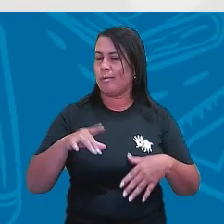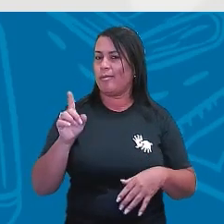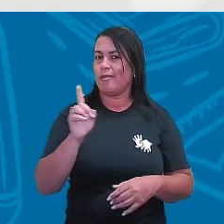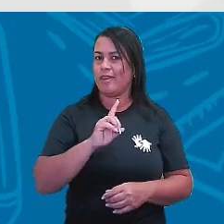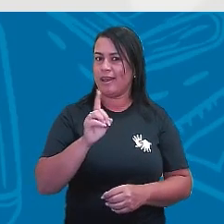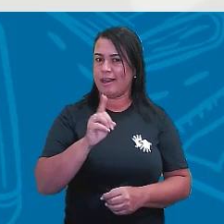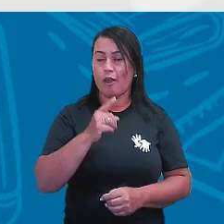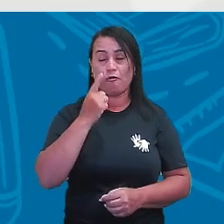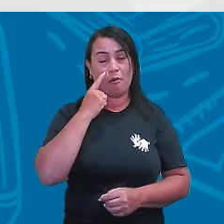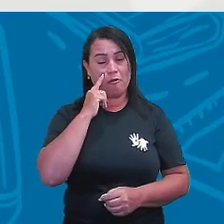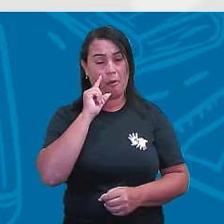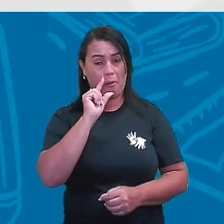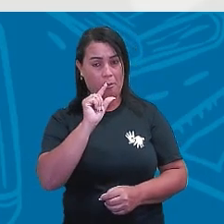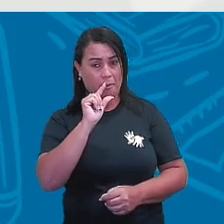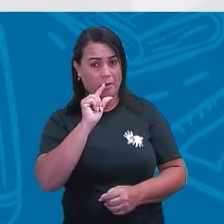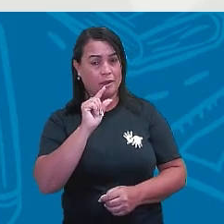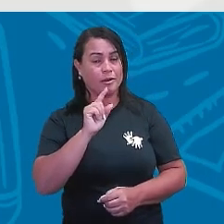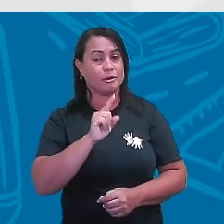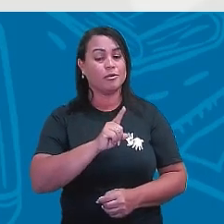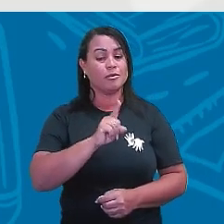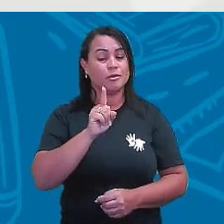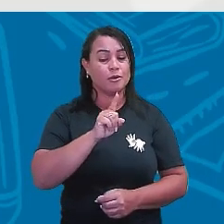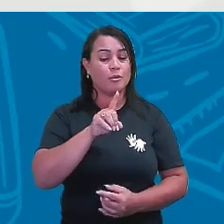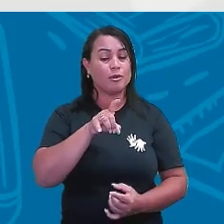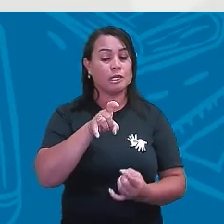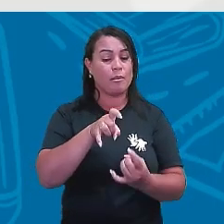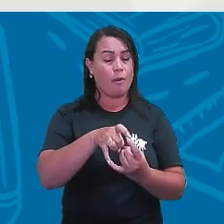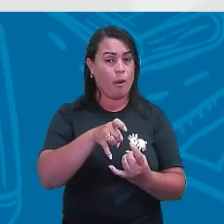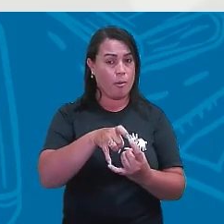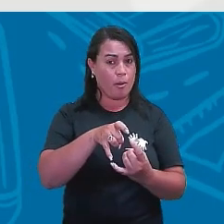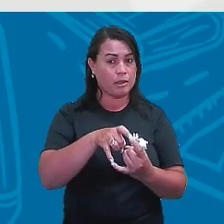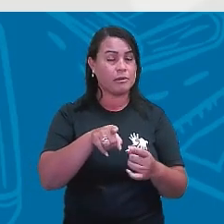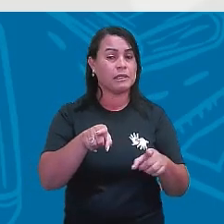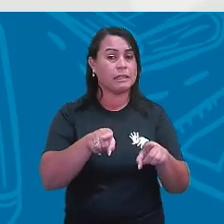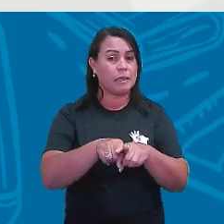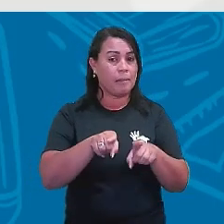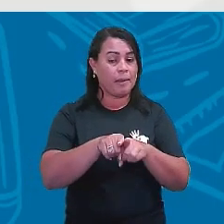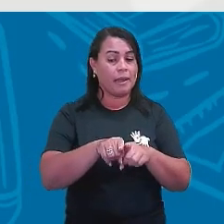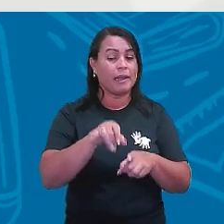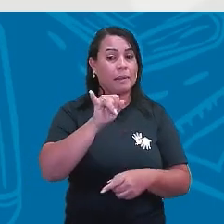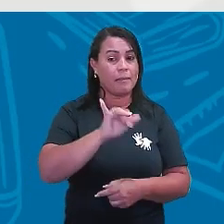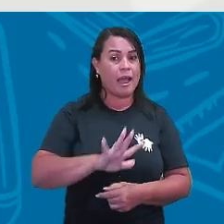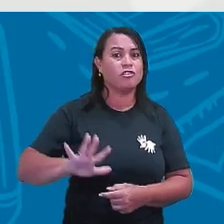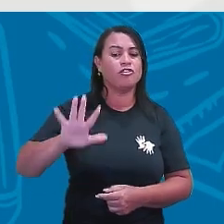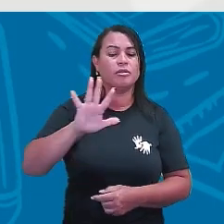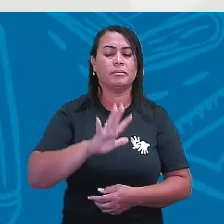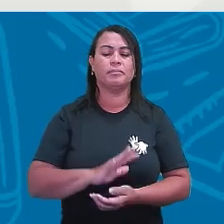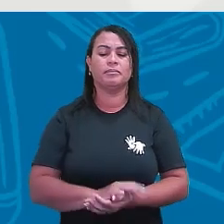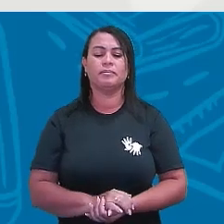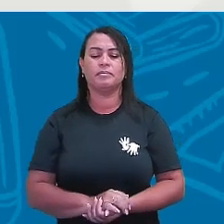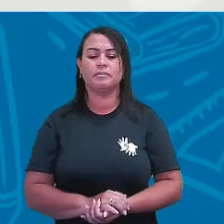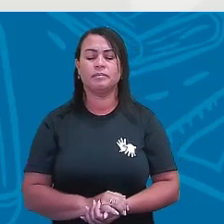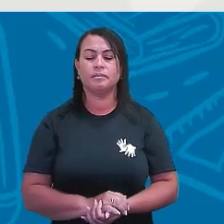mais sobre os hipopótamos e prestem atenção também na imagem.